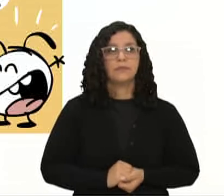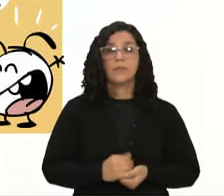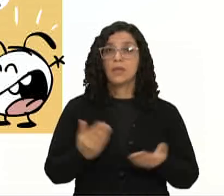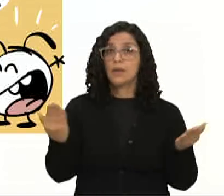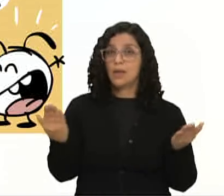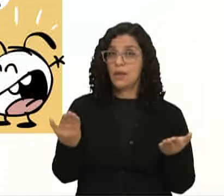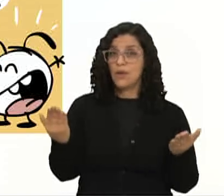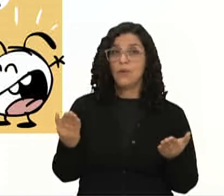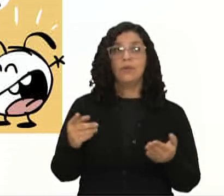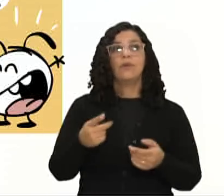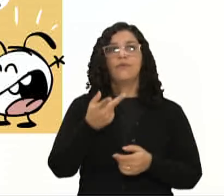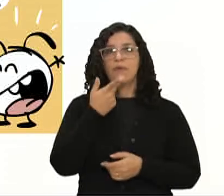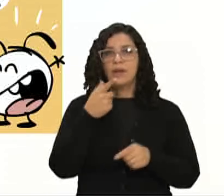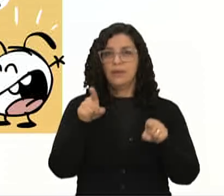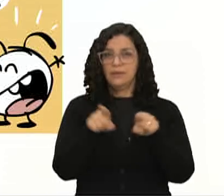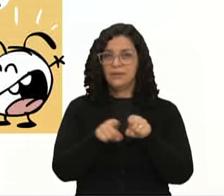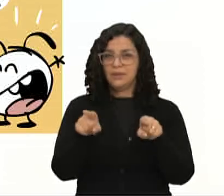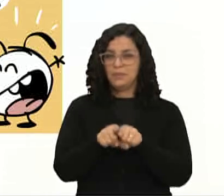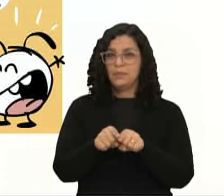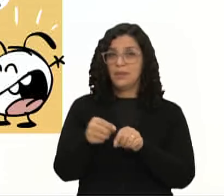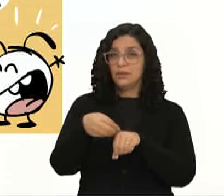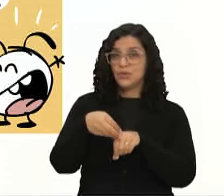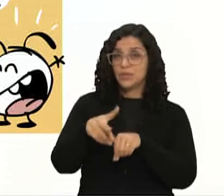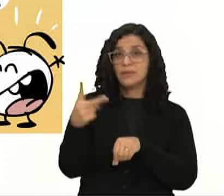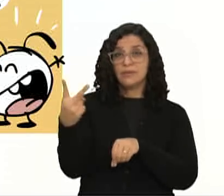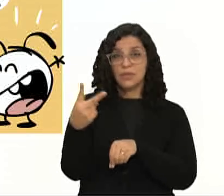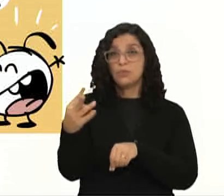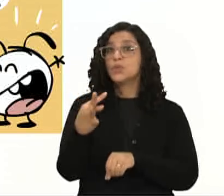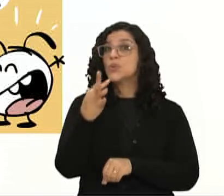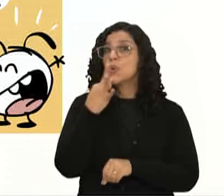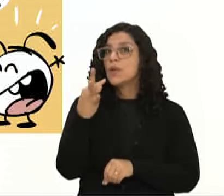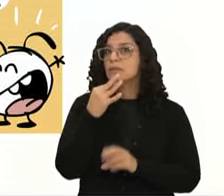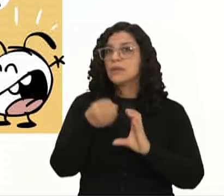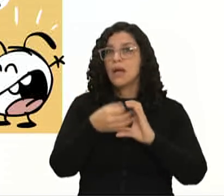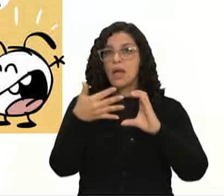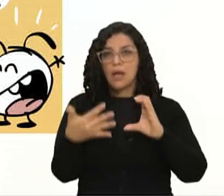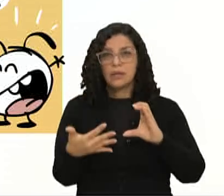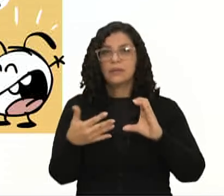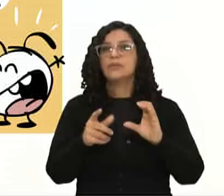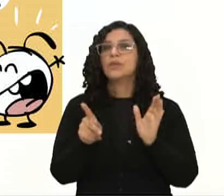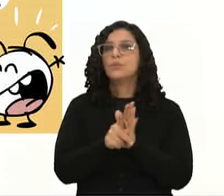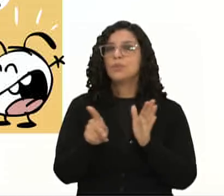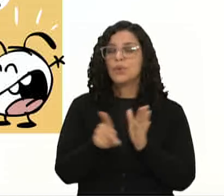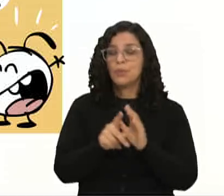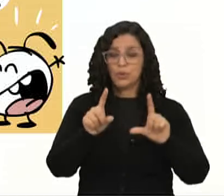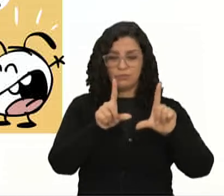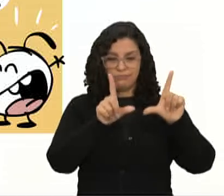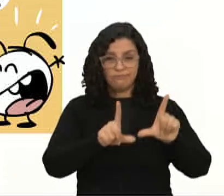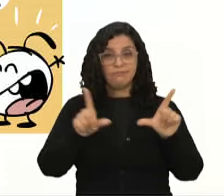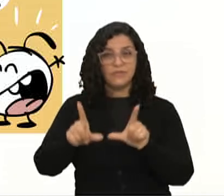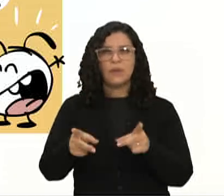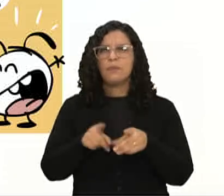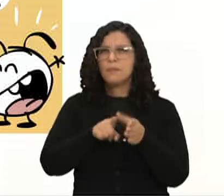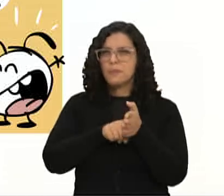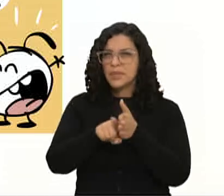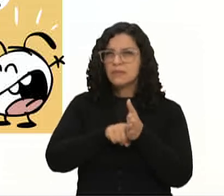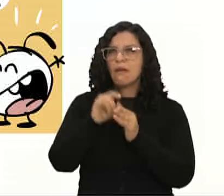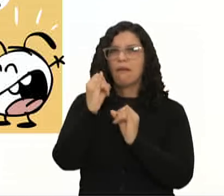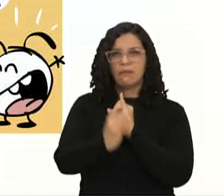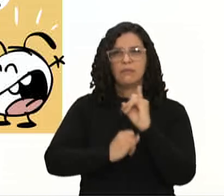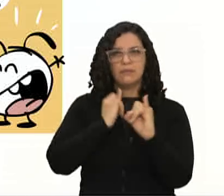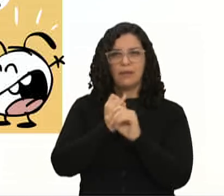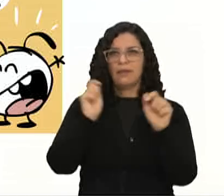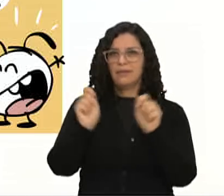Então, como eu disse na segunda dica, que é bom você conhecer as características das tirinhas, e isso vocês podem pesquisar na